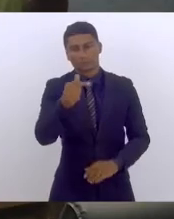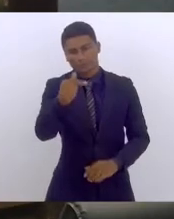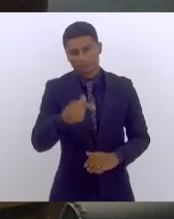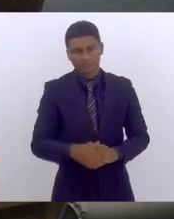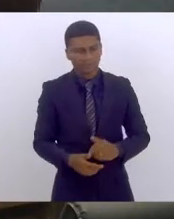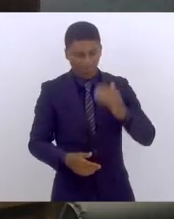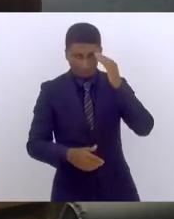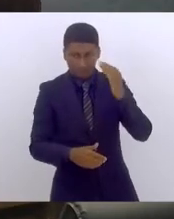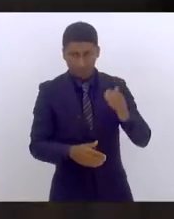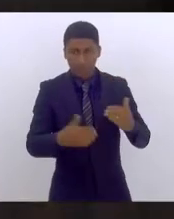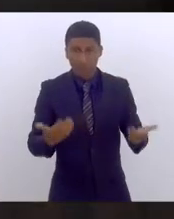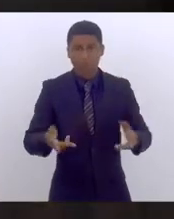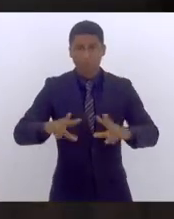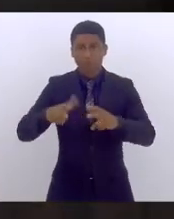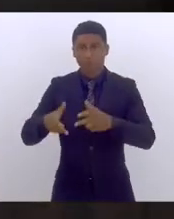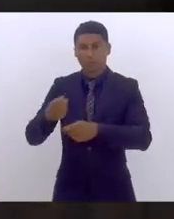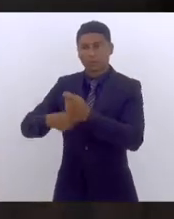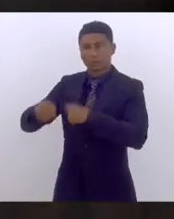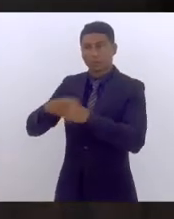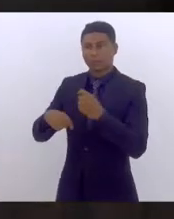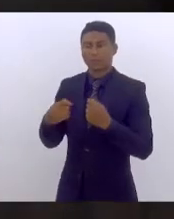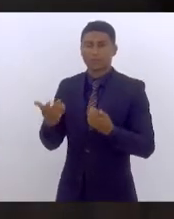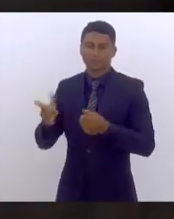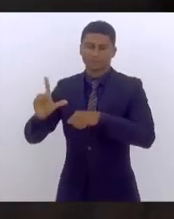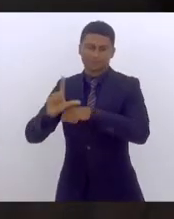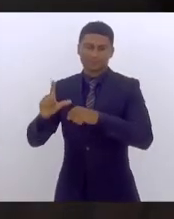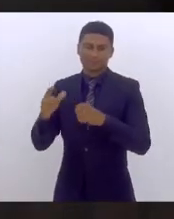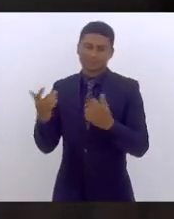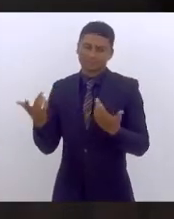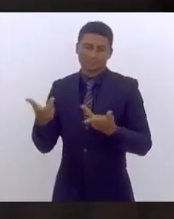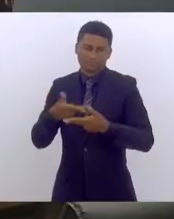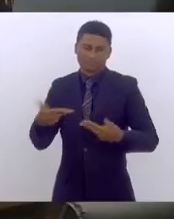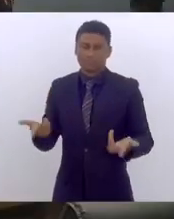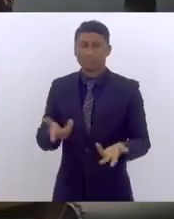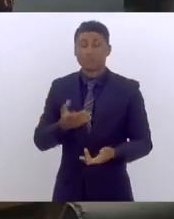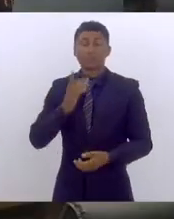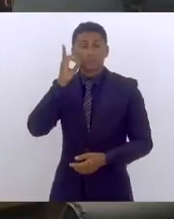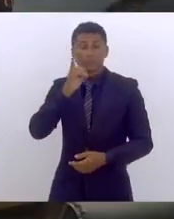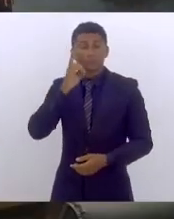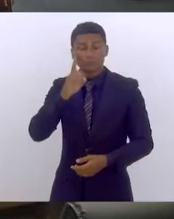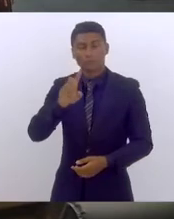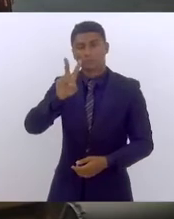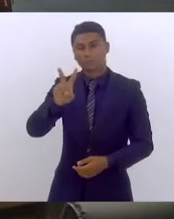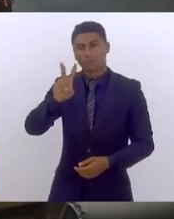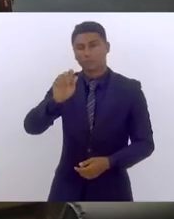Obrigada. Pela Comissão de Economia, Indústria e Comércio, deputado Valdeque Carneiro.